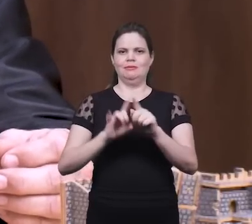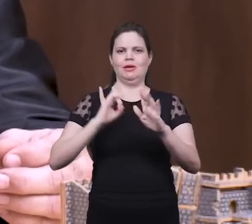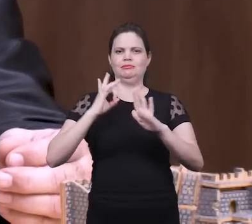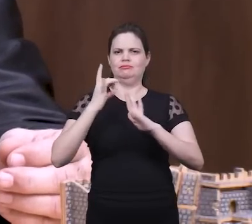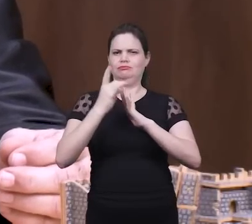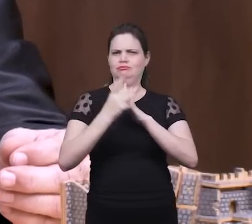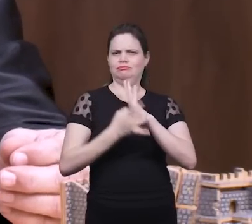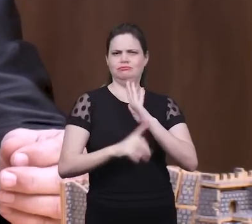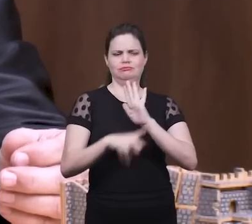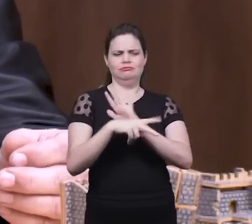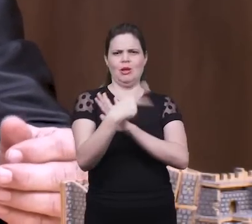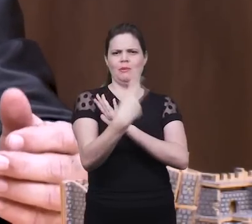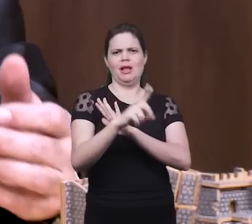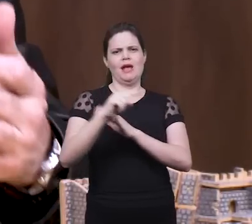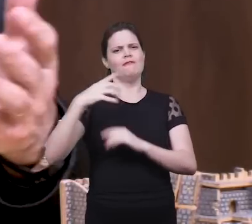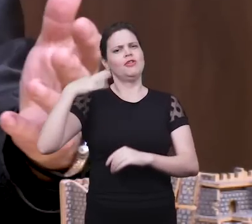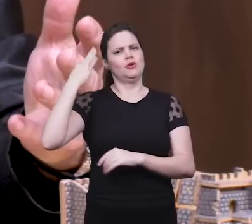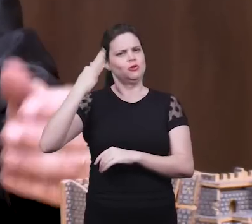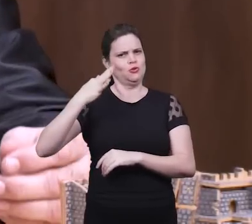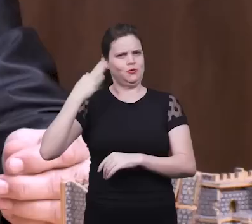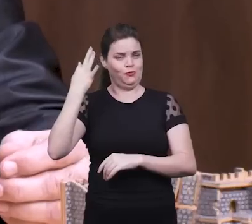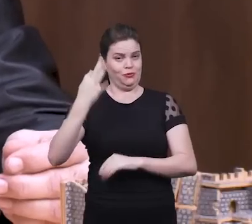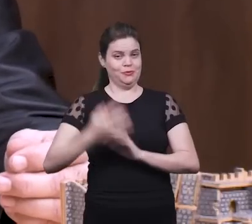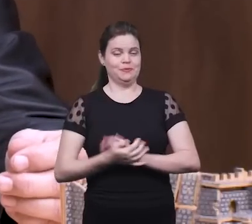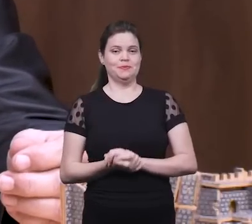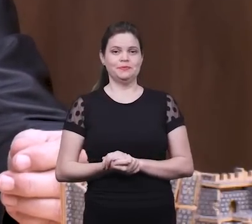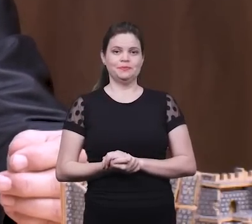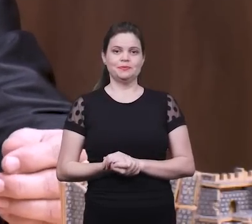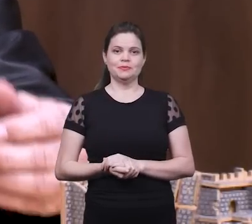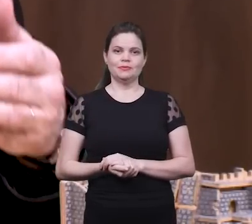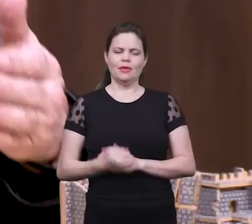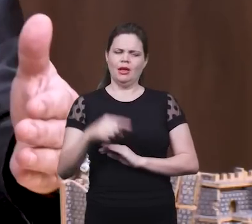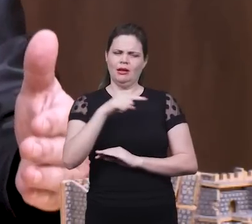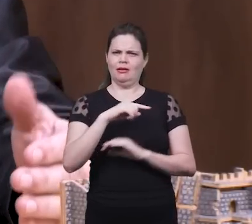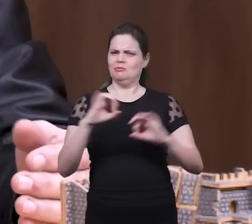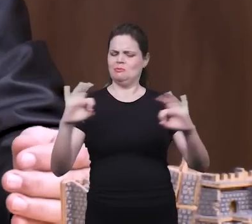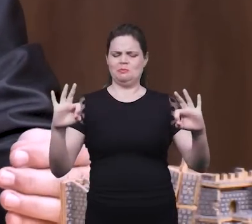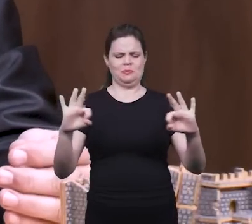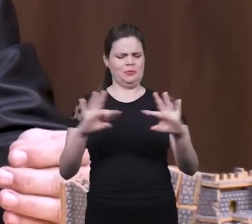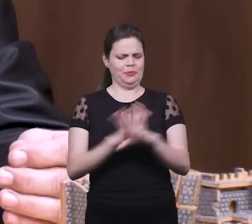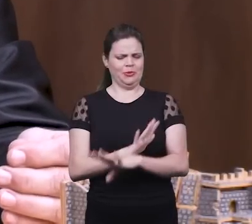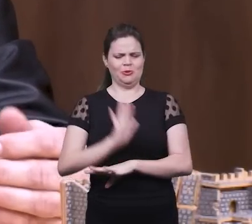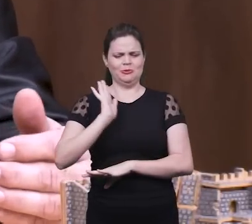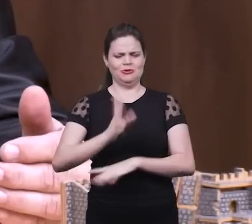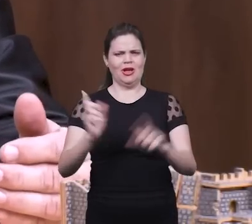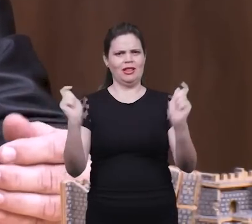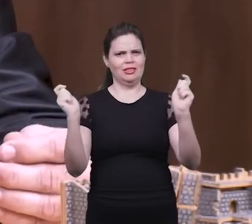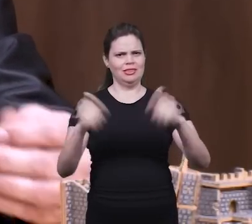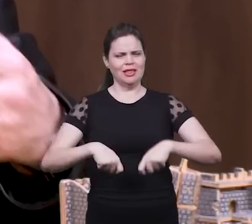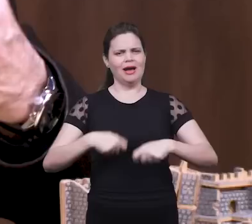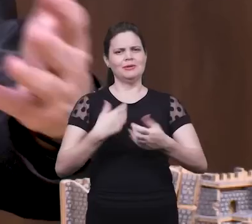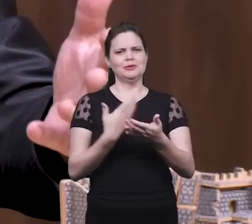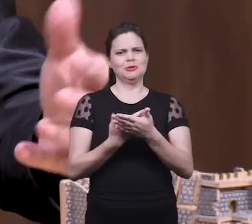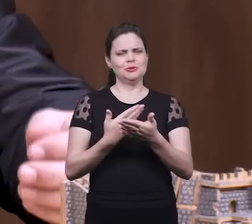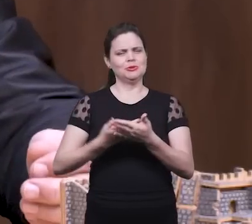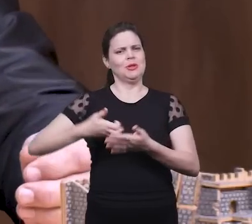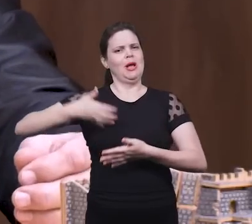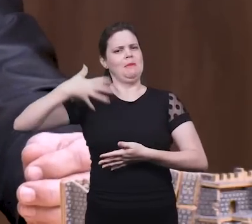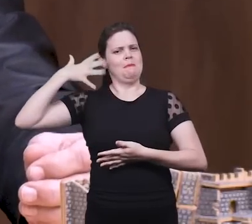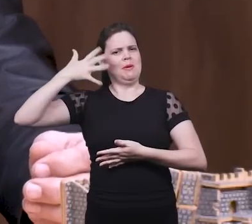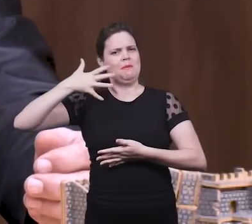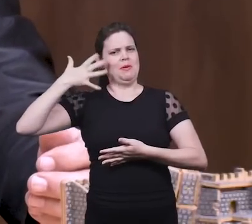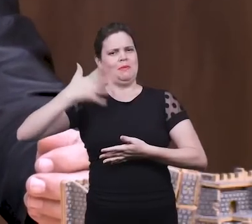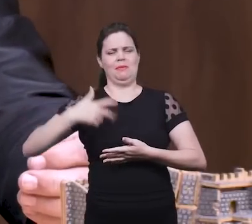especialista em filosofia. Então, preparado para falar sobre arqueologia. E